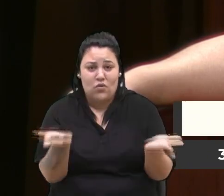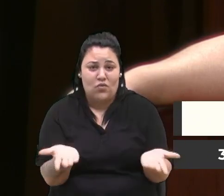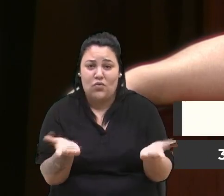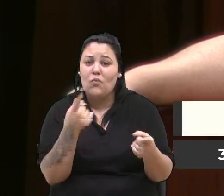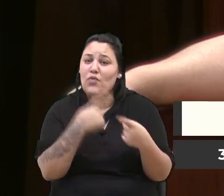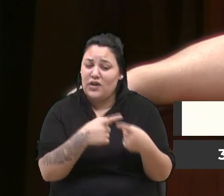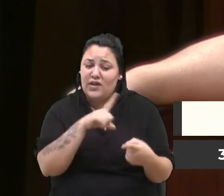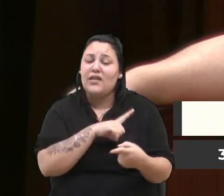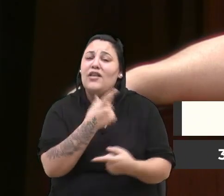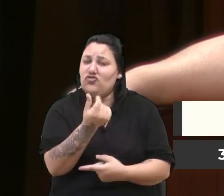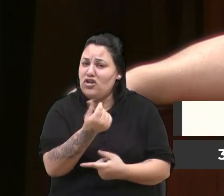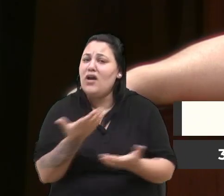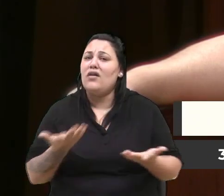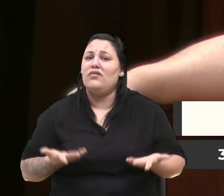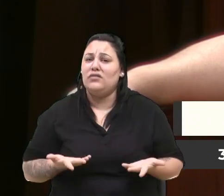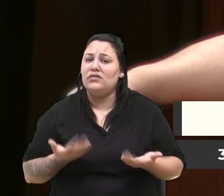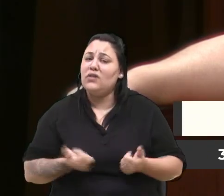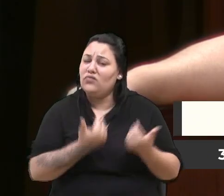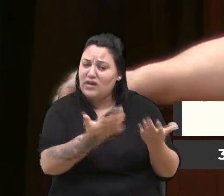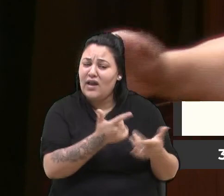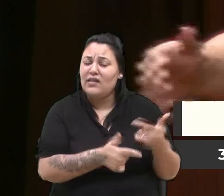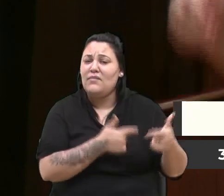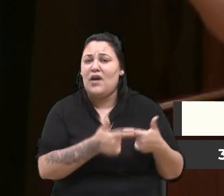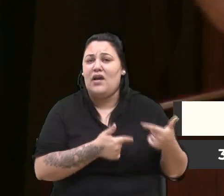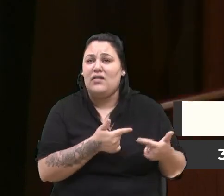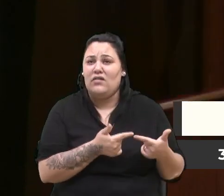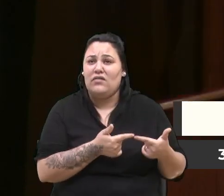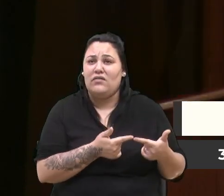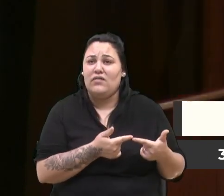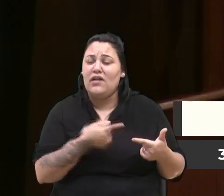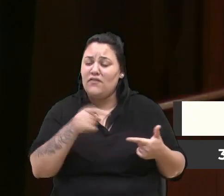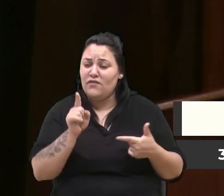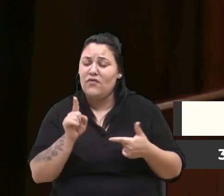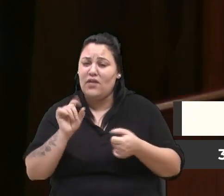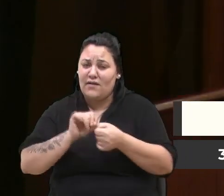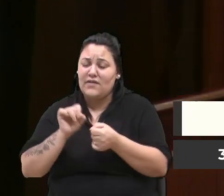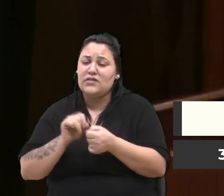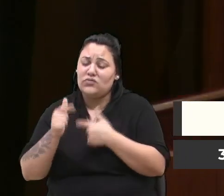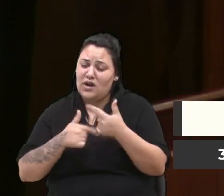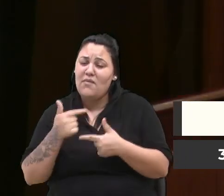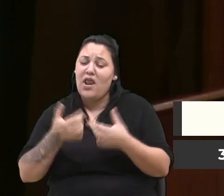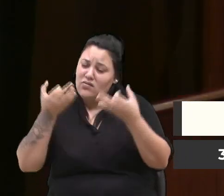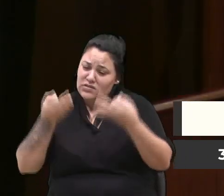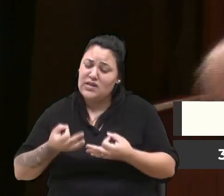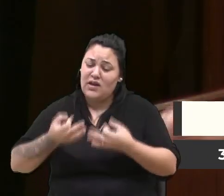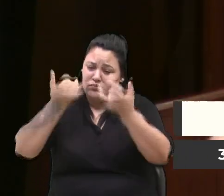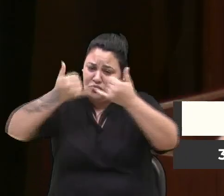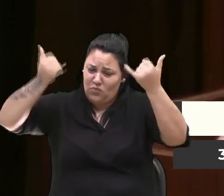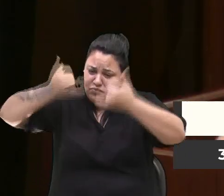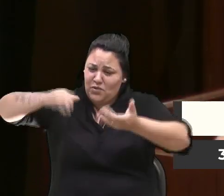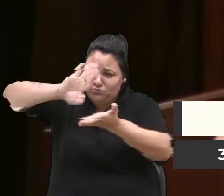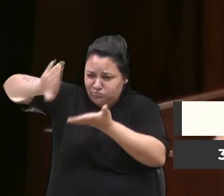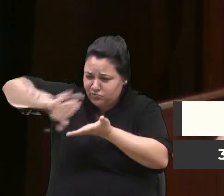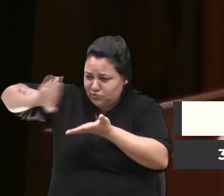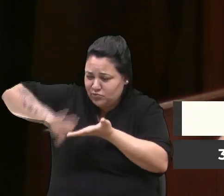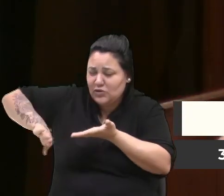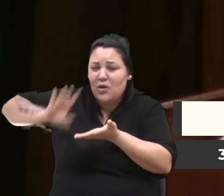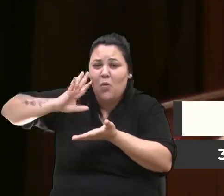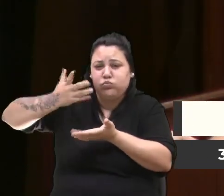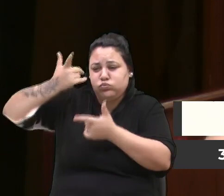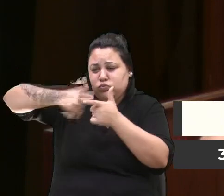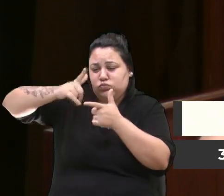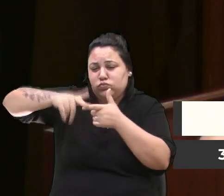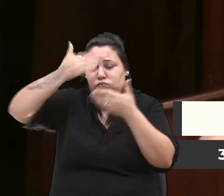estão ganhando. Então dá emprego e aí vão lá e retirem, né, esses fios que estão ocasionando todo esse problema.